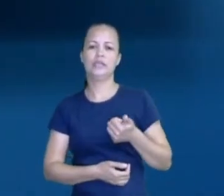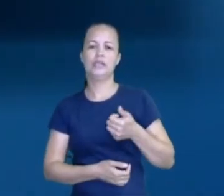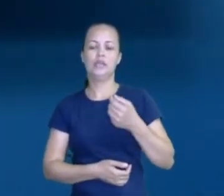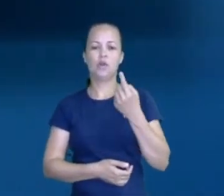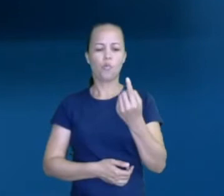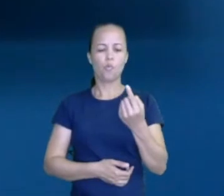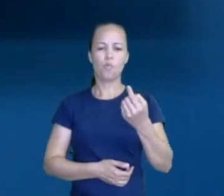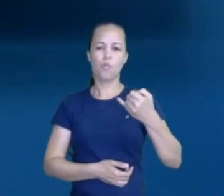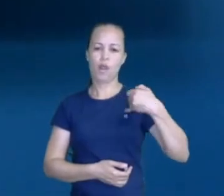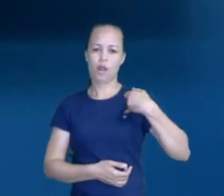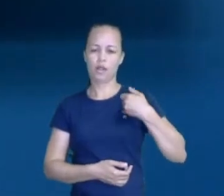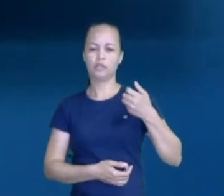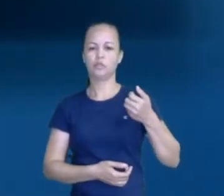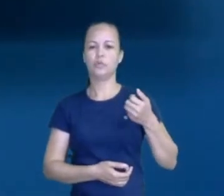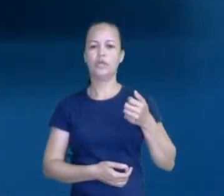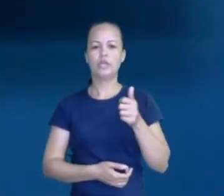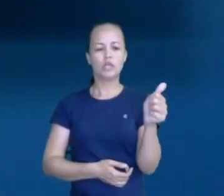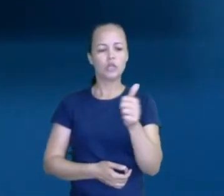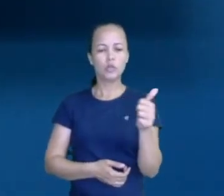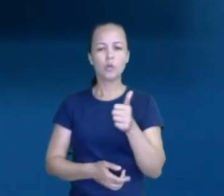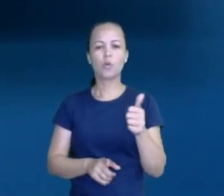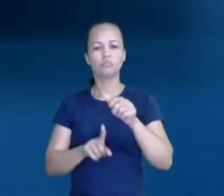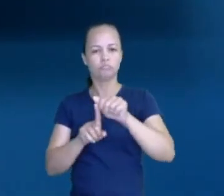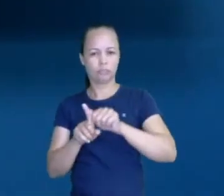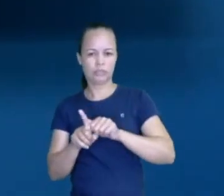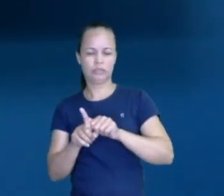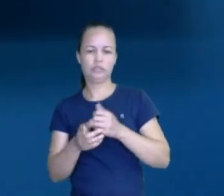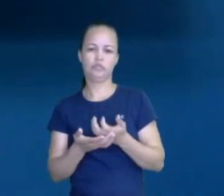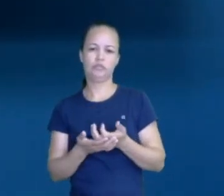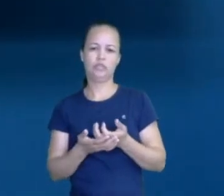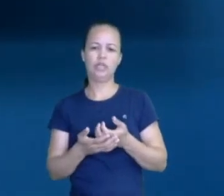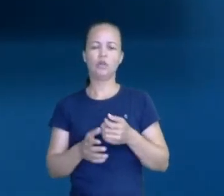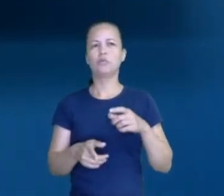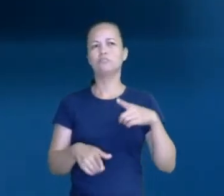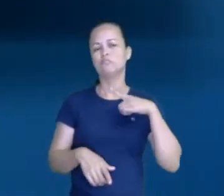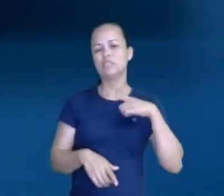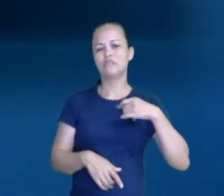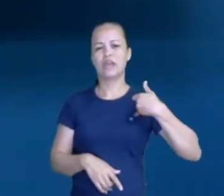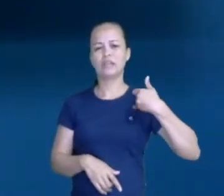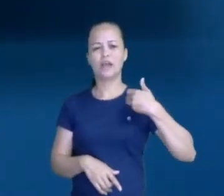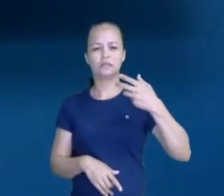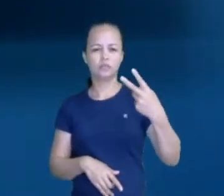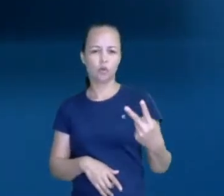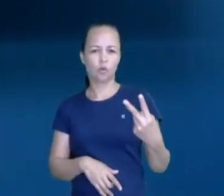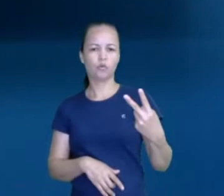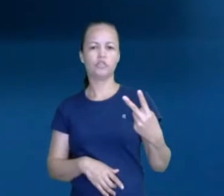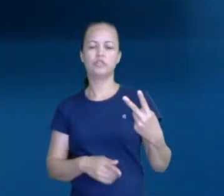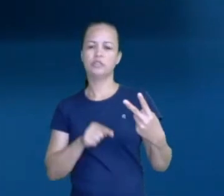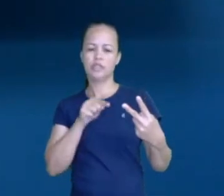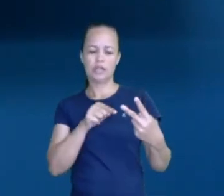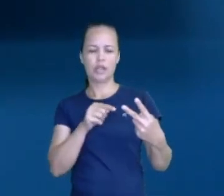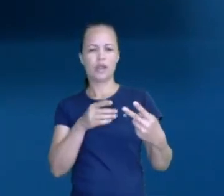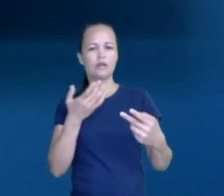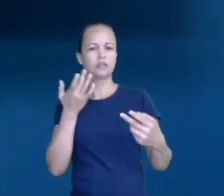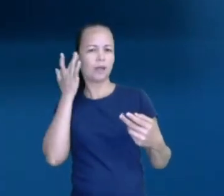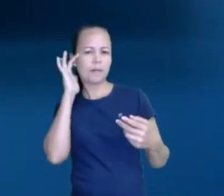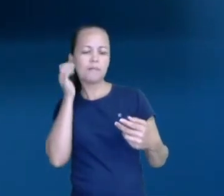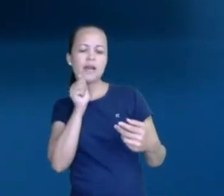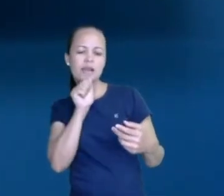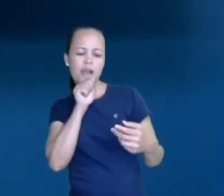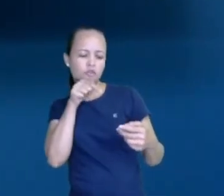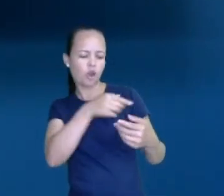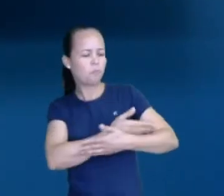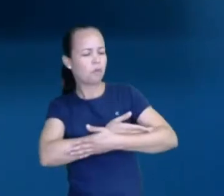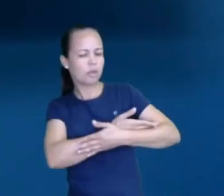fizer 2, por mais que a mamãe ainda ache que ele é um bebezinho, ele já se torna uma criança, até